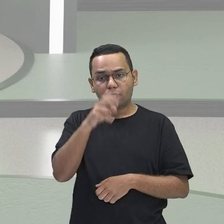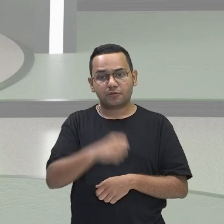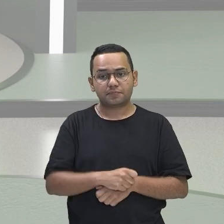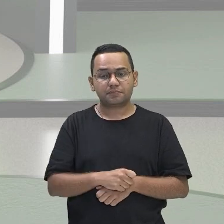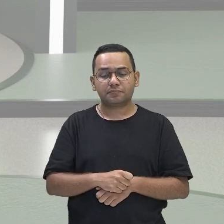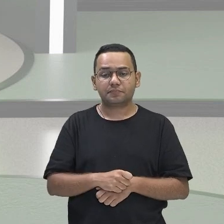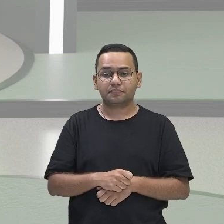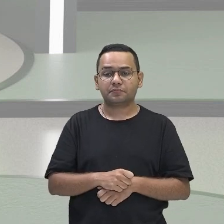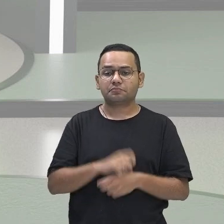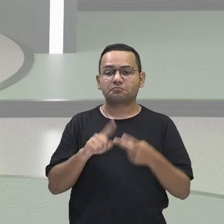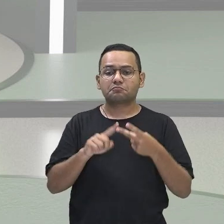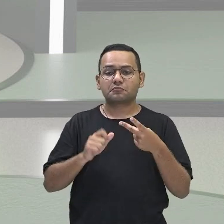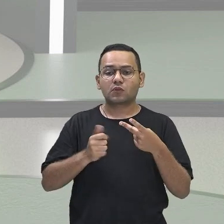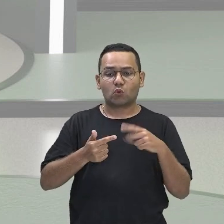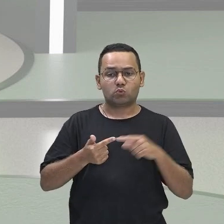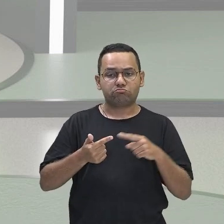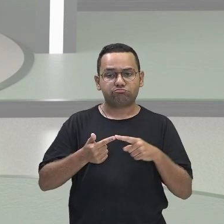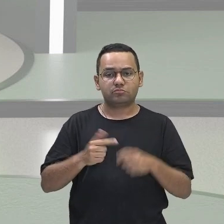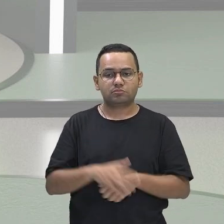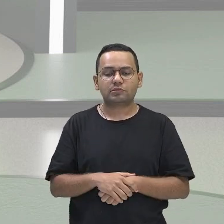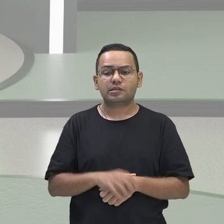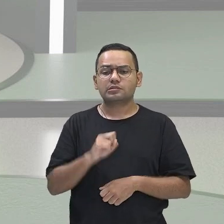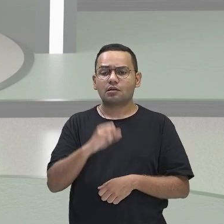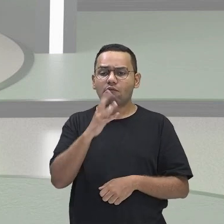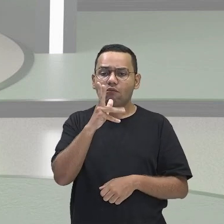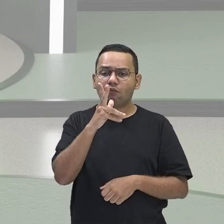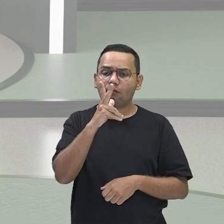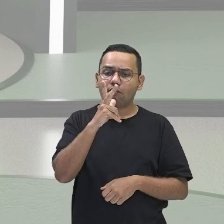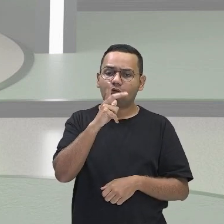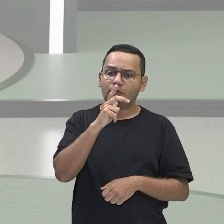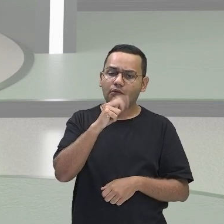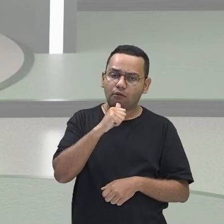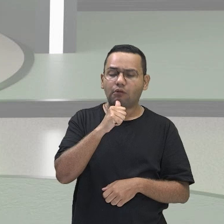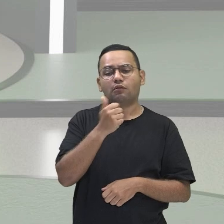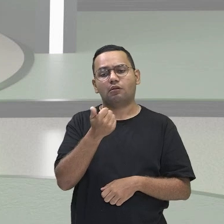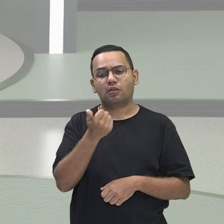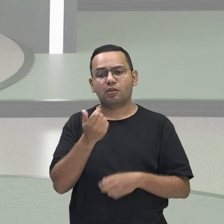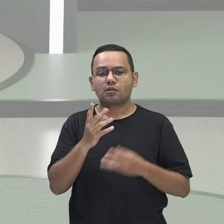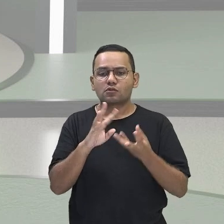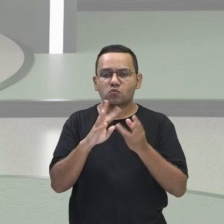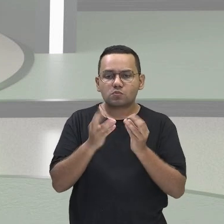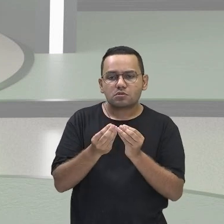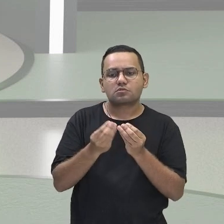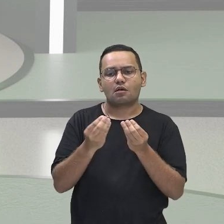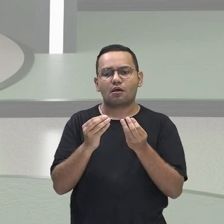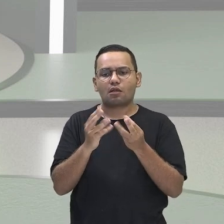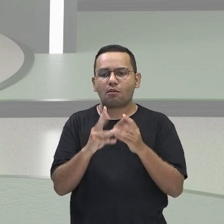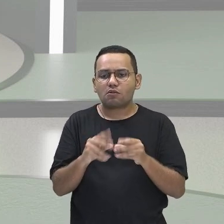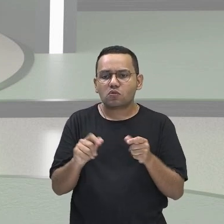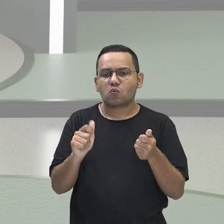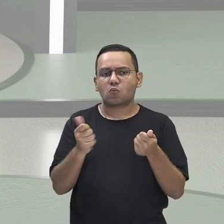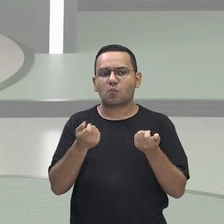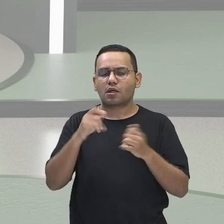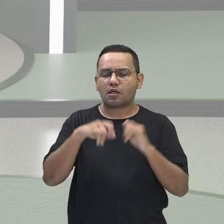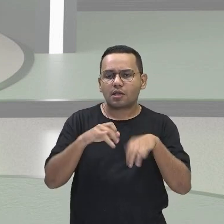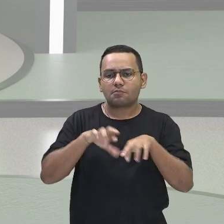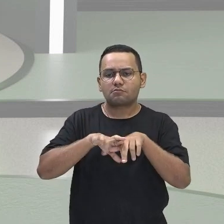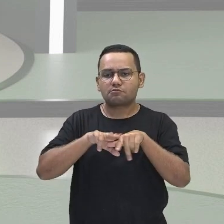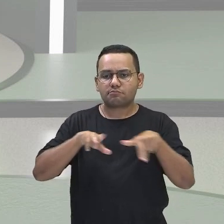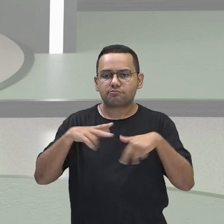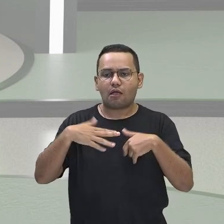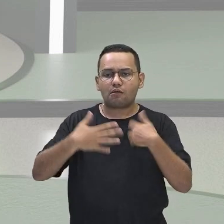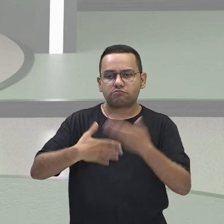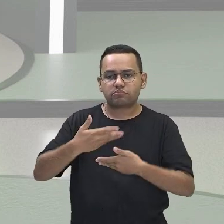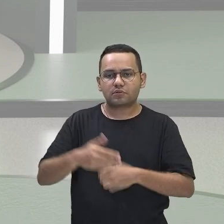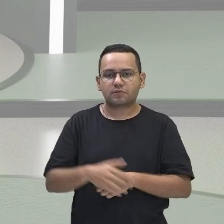se o metabolismo é lento, se as reações químicas ocorrem de forma muito lenta, né, demora para ser finalizada, aí nós vamos